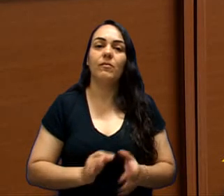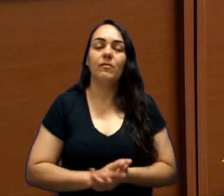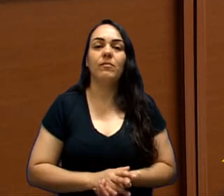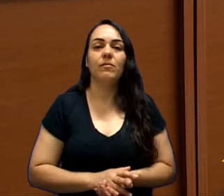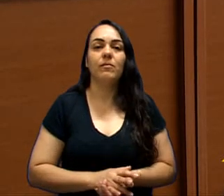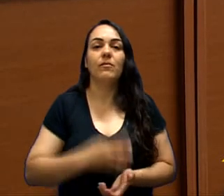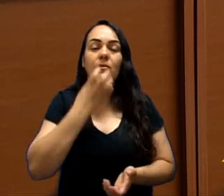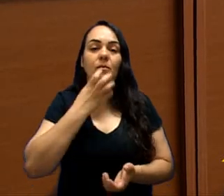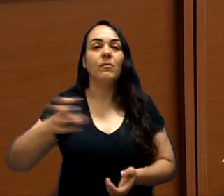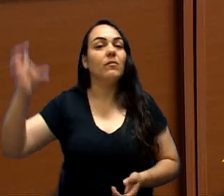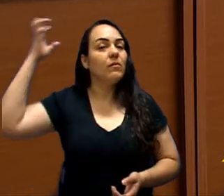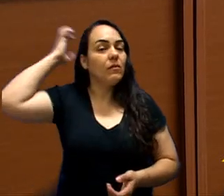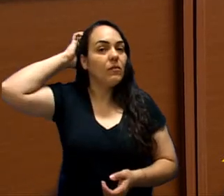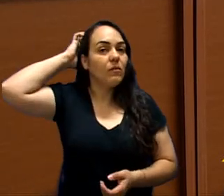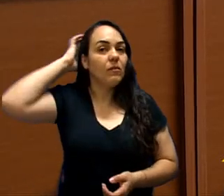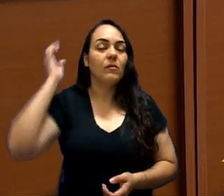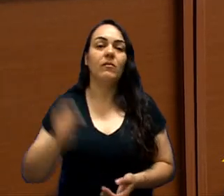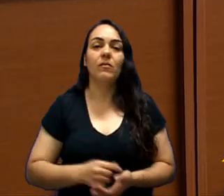Péricles,